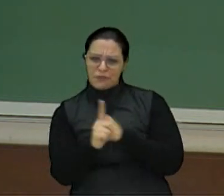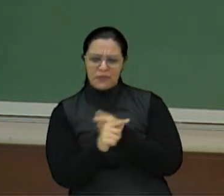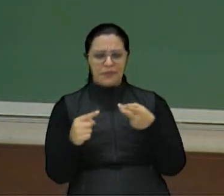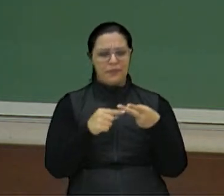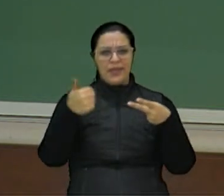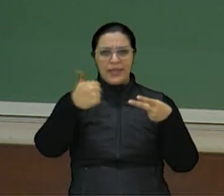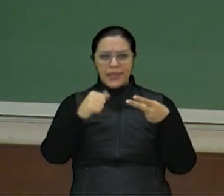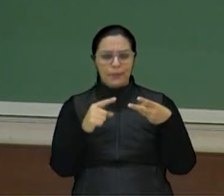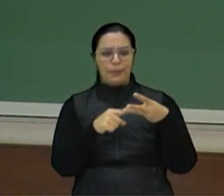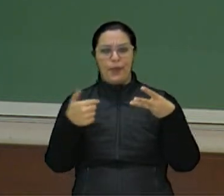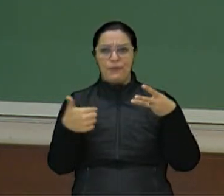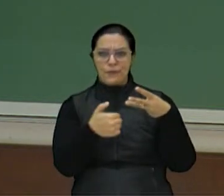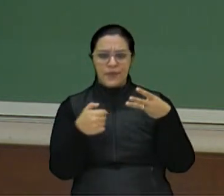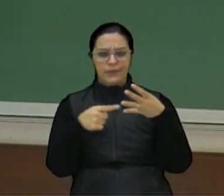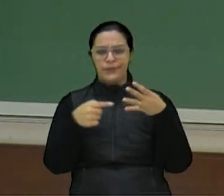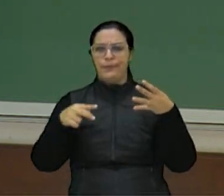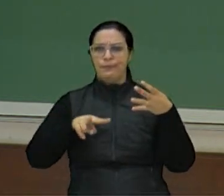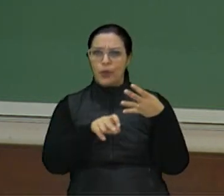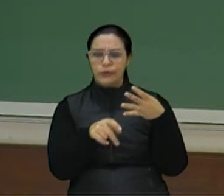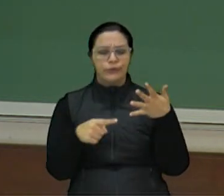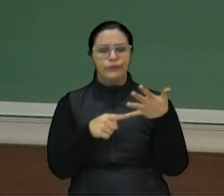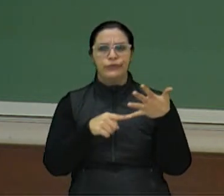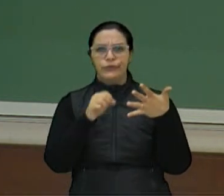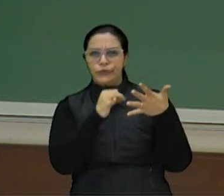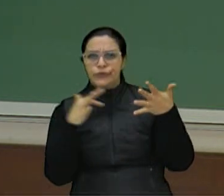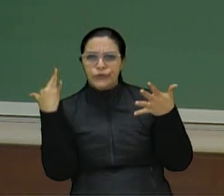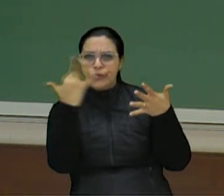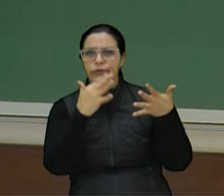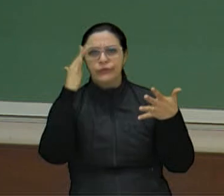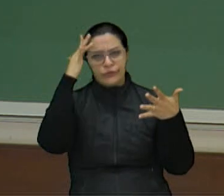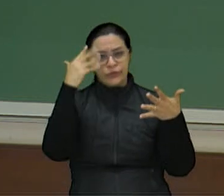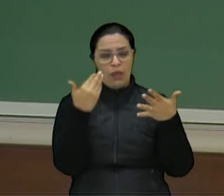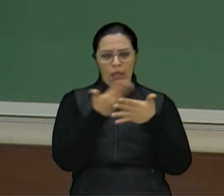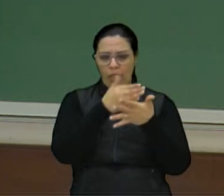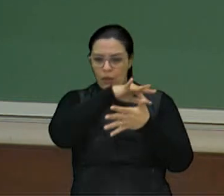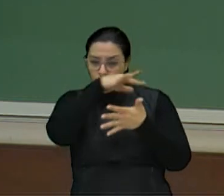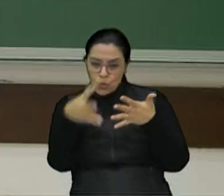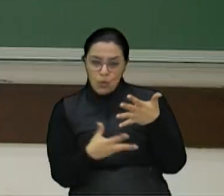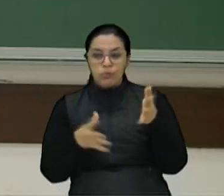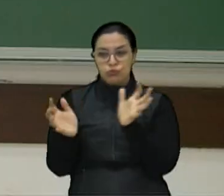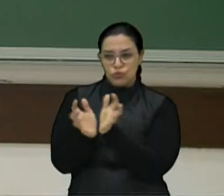química, da física, da biologia, da sociologia, estudando,